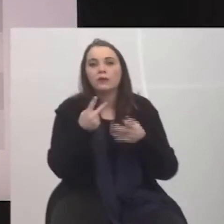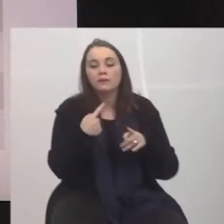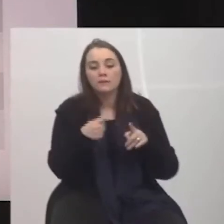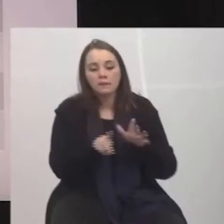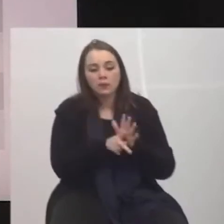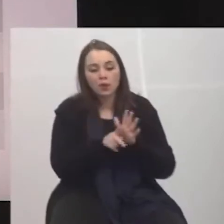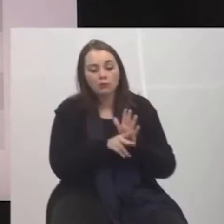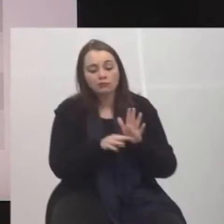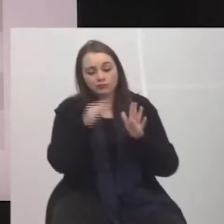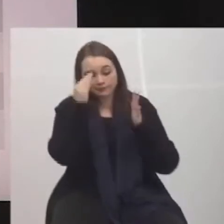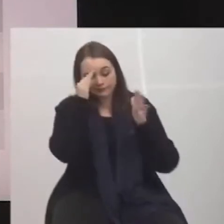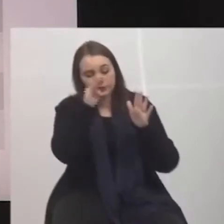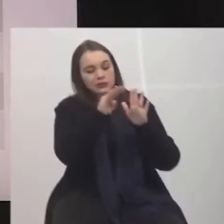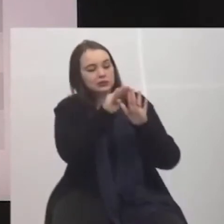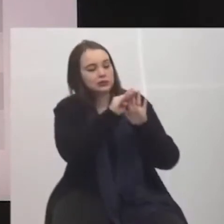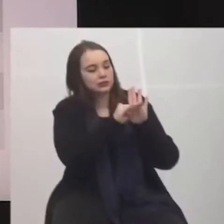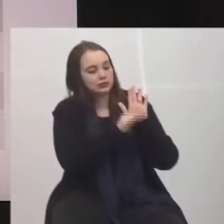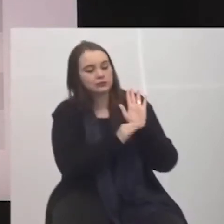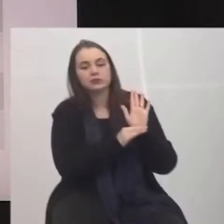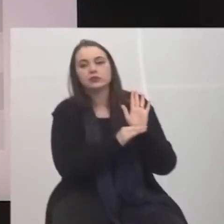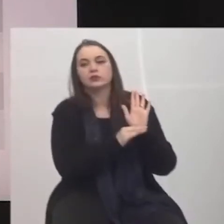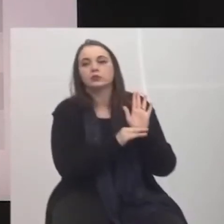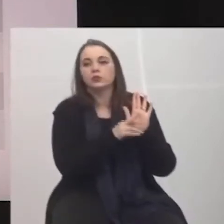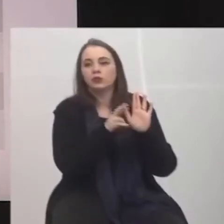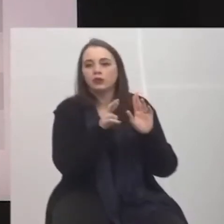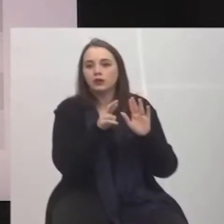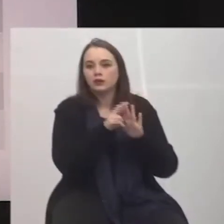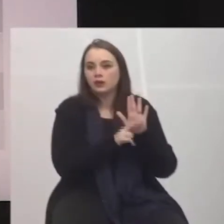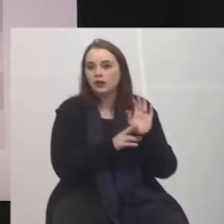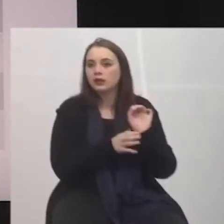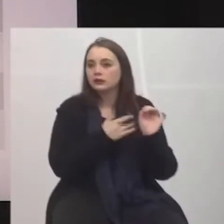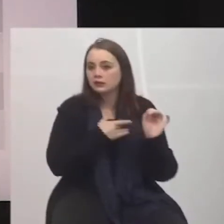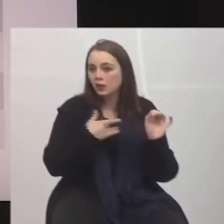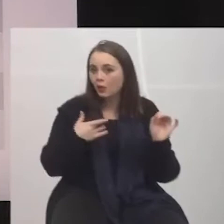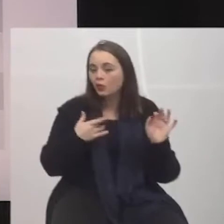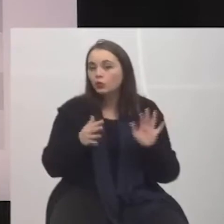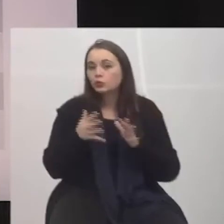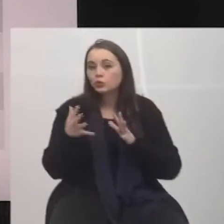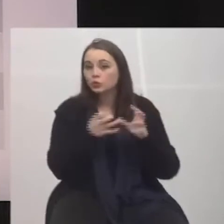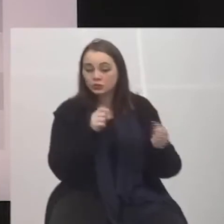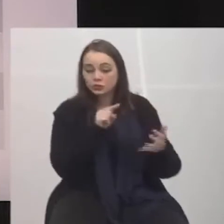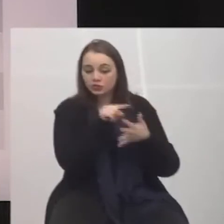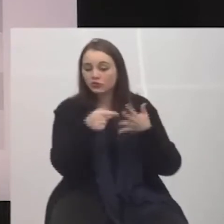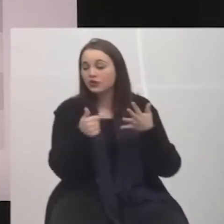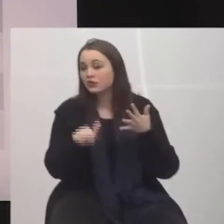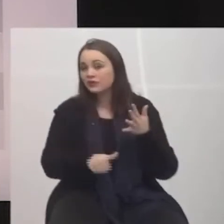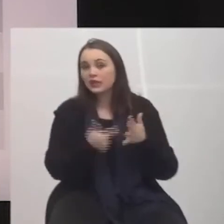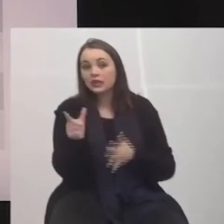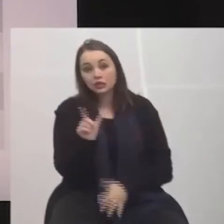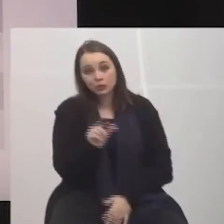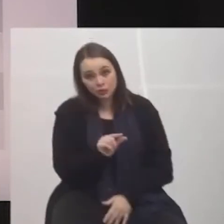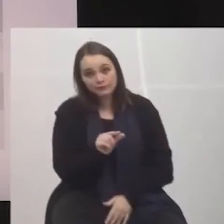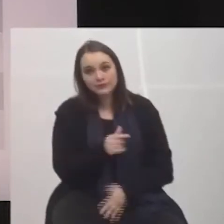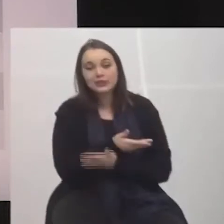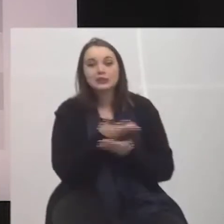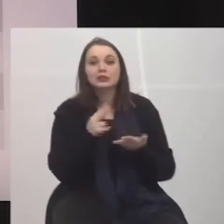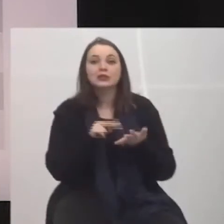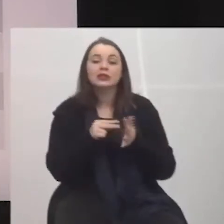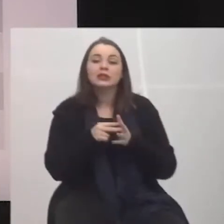normas sanitárias que estavam vigentes, né? Então, número de metas sem avaliação diminuiu. Isso quer dizer